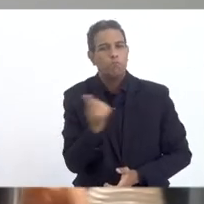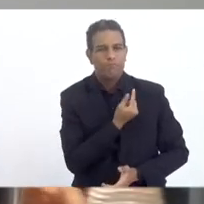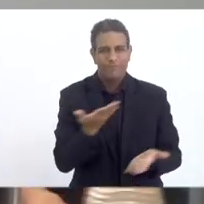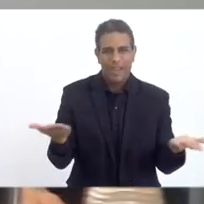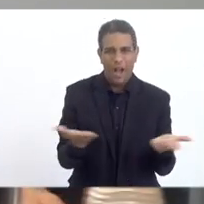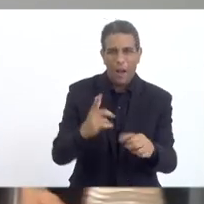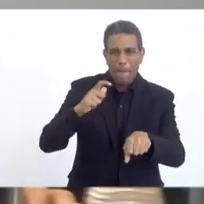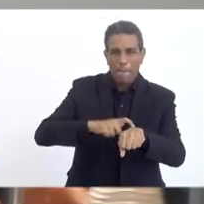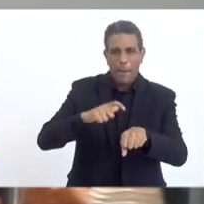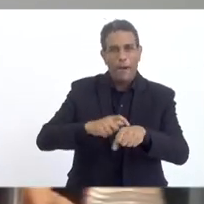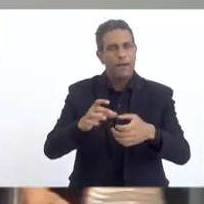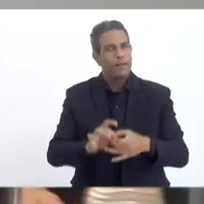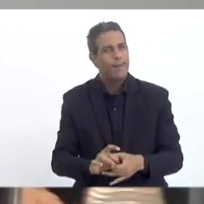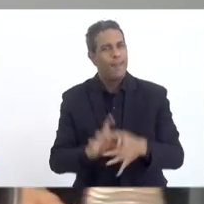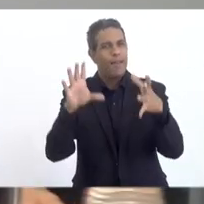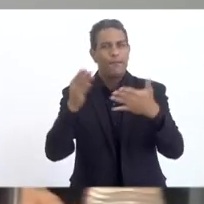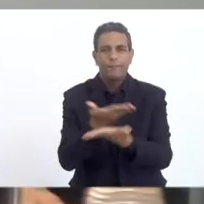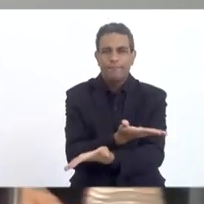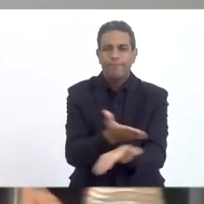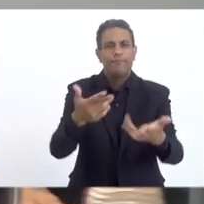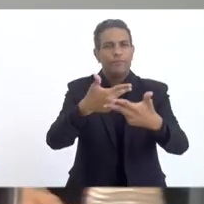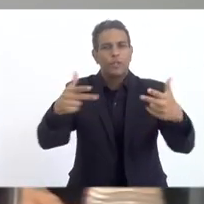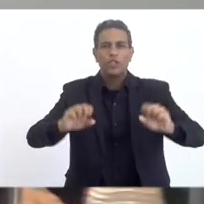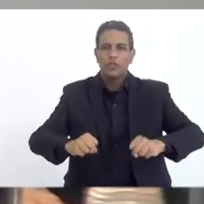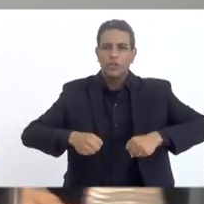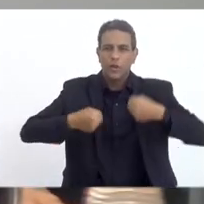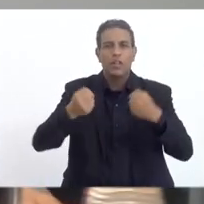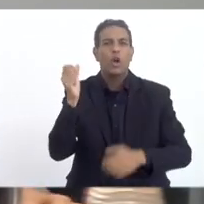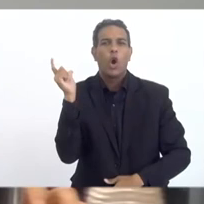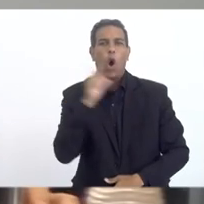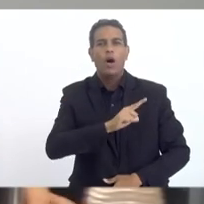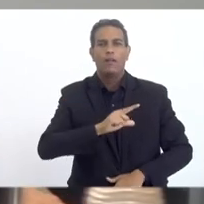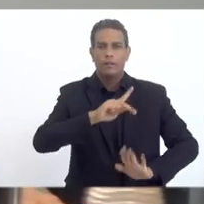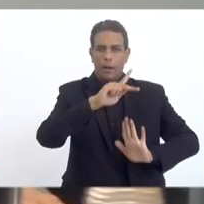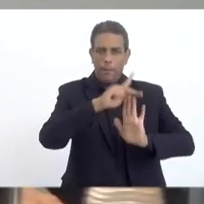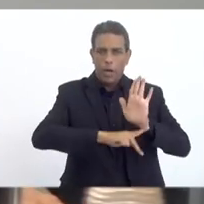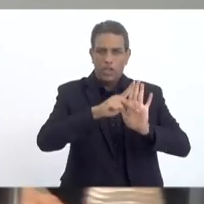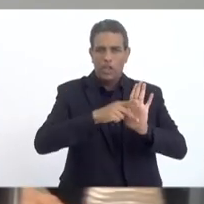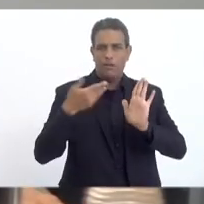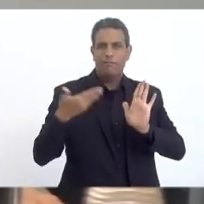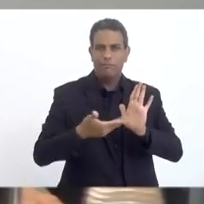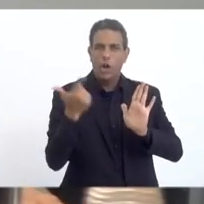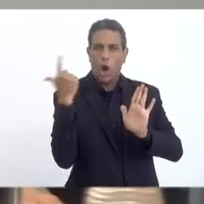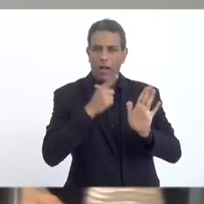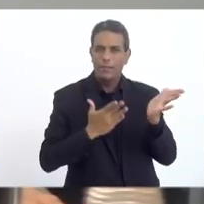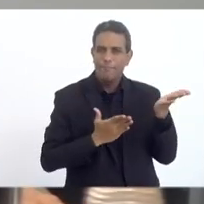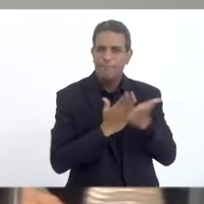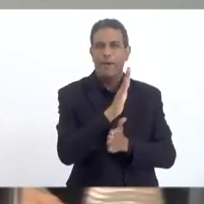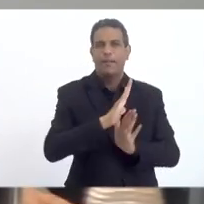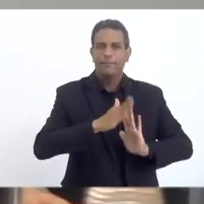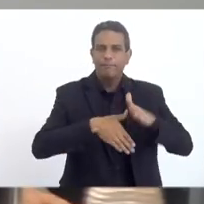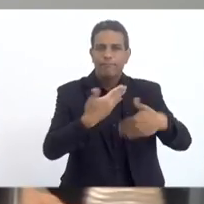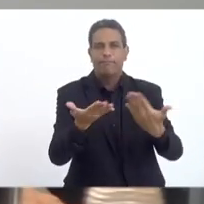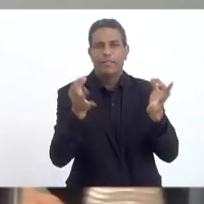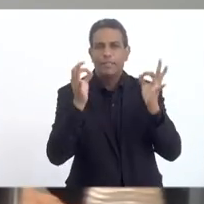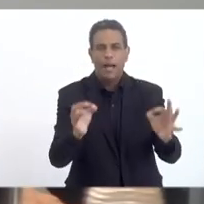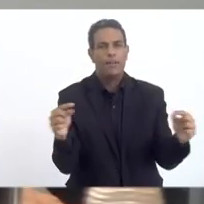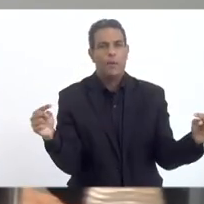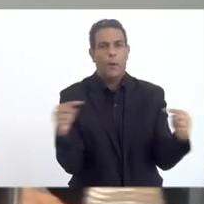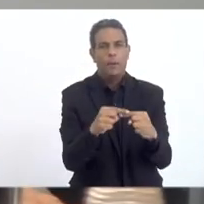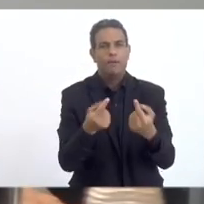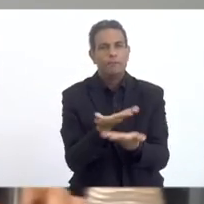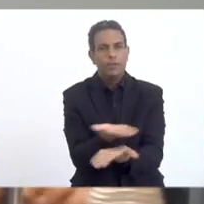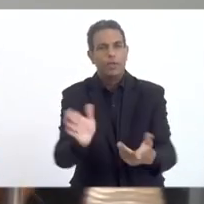estamos à disposição e envidaremos os esforços para que o projeto saia da melhor forma